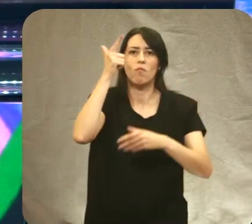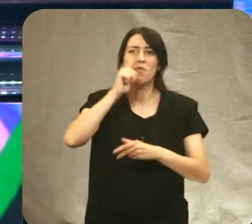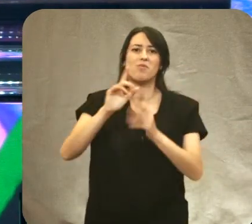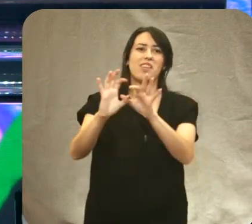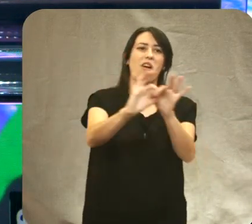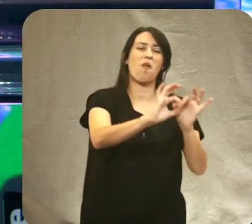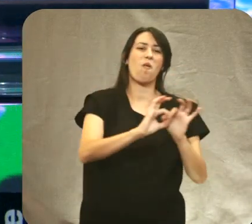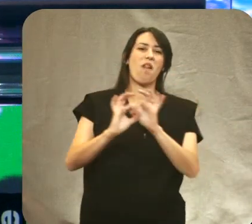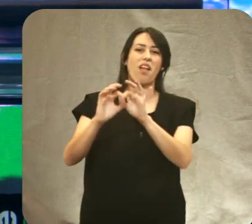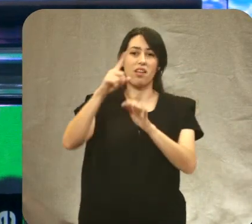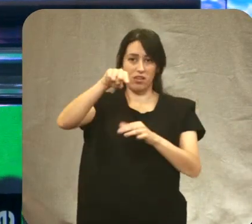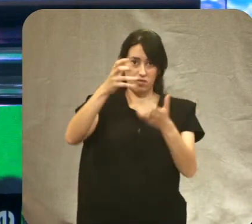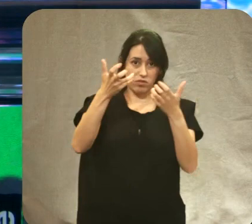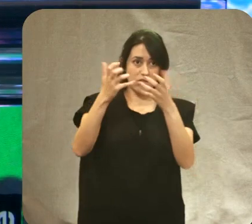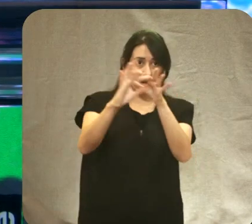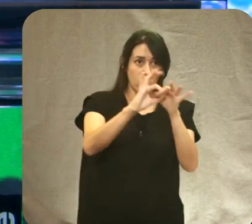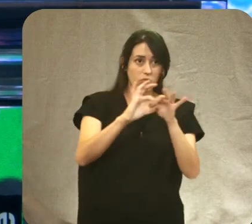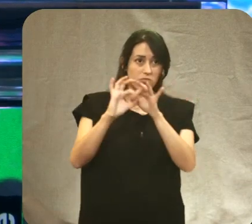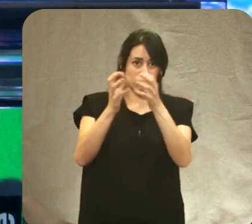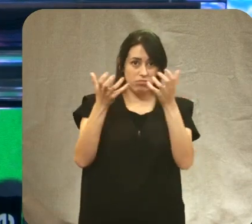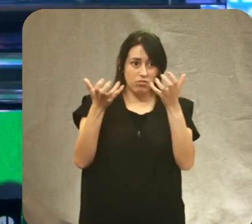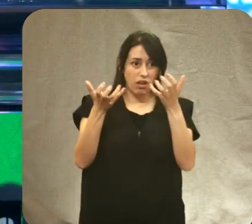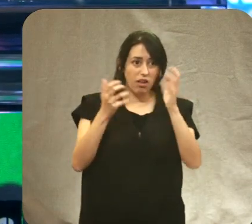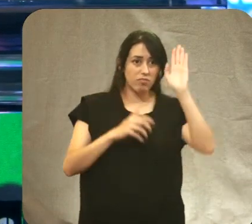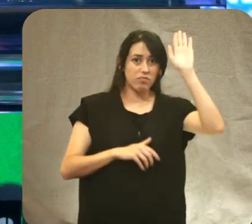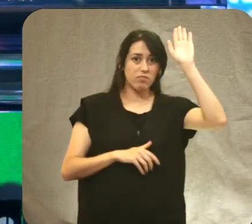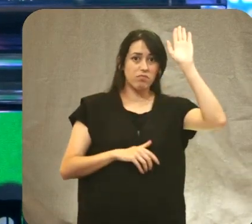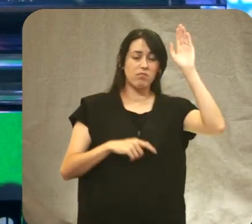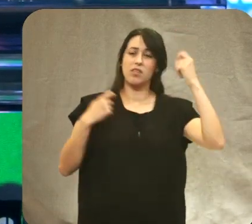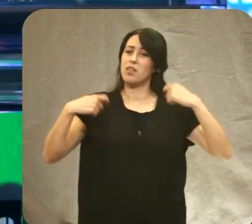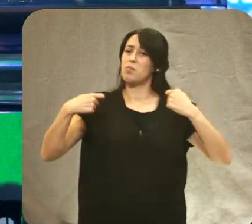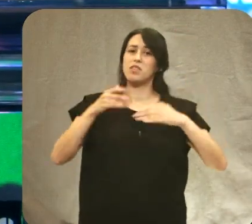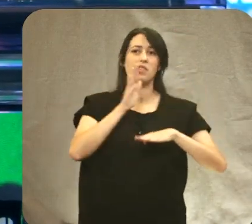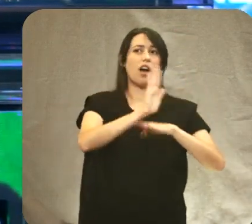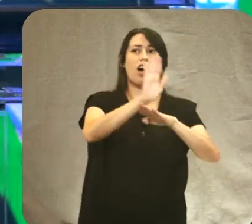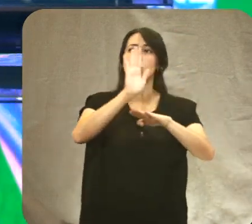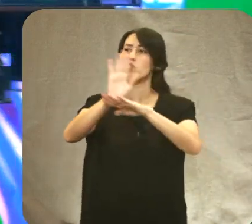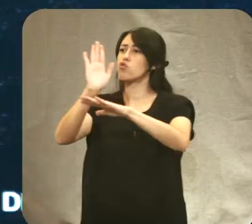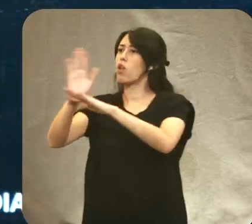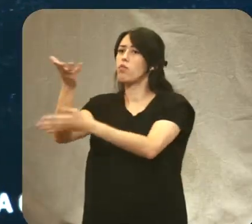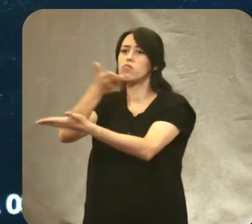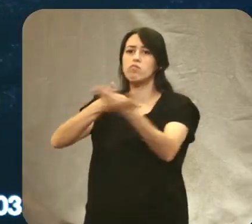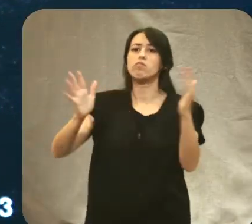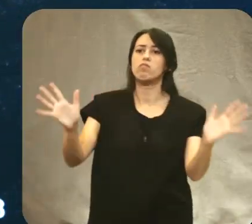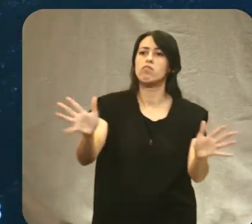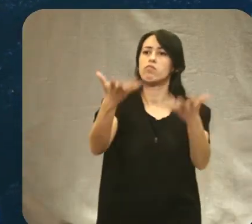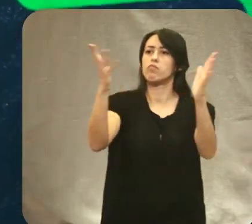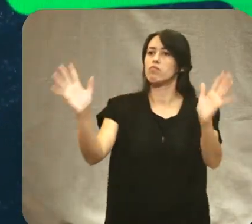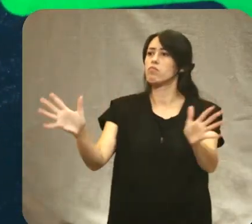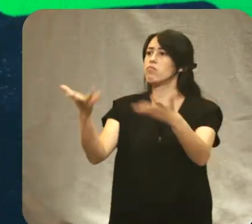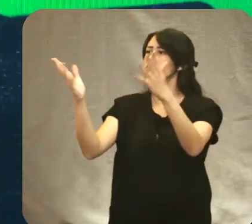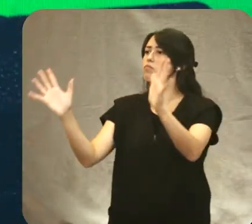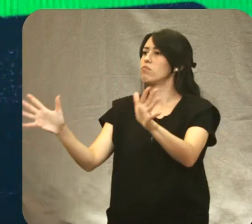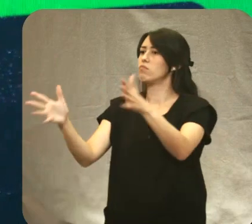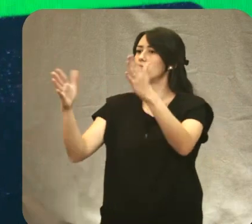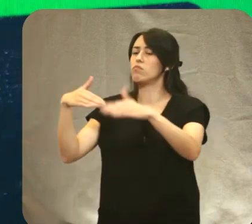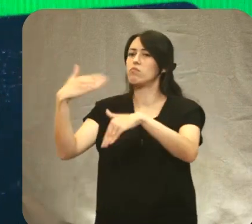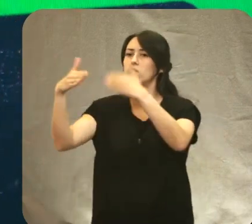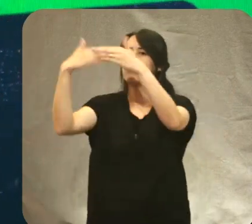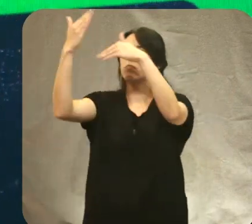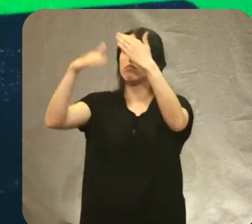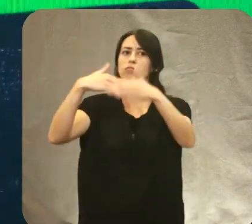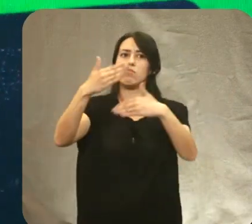o povo de Deus aqui? Ajude os outros a crescerem. Ajude os outros a se